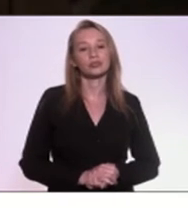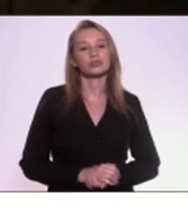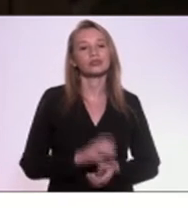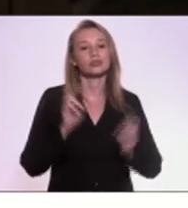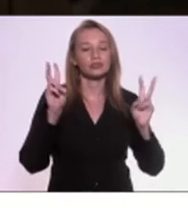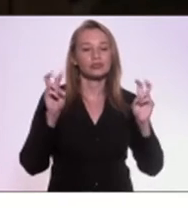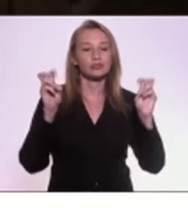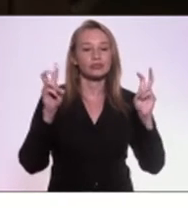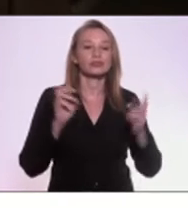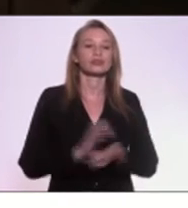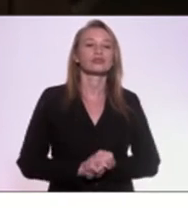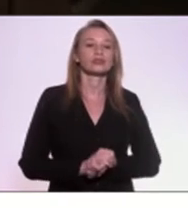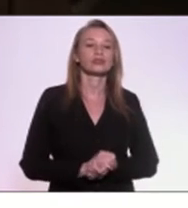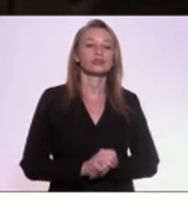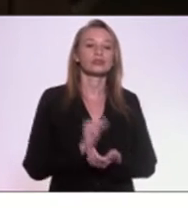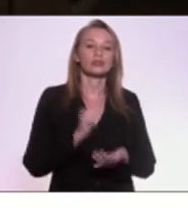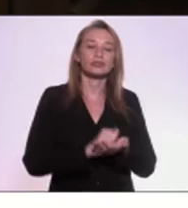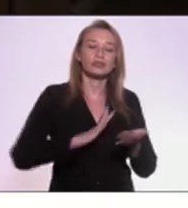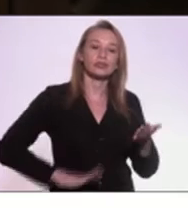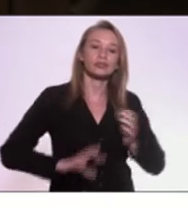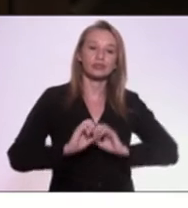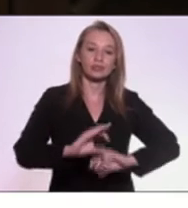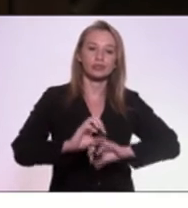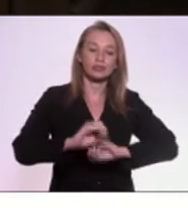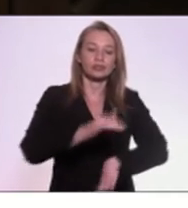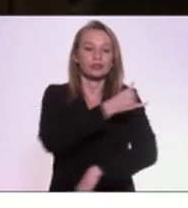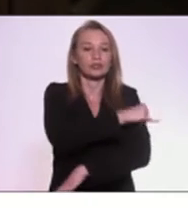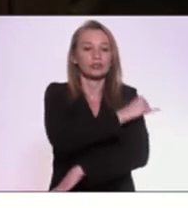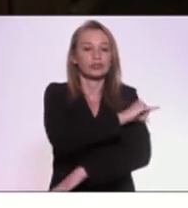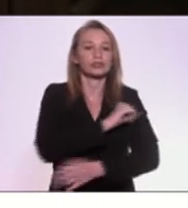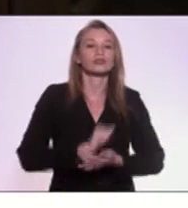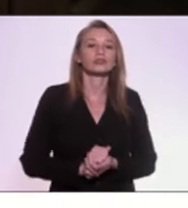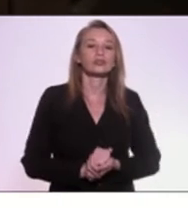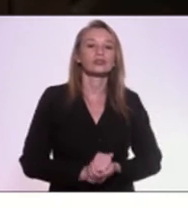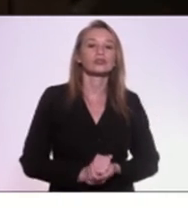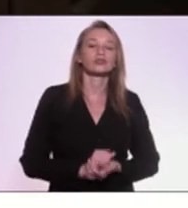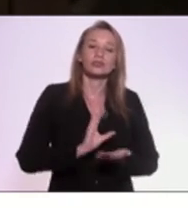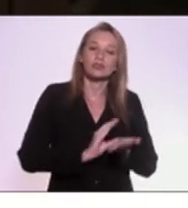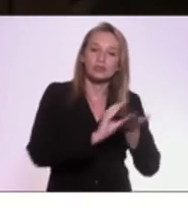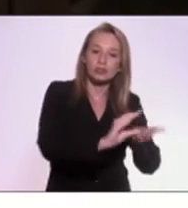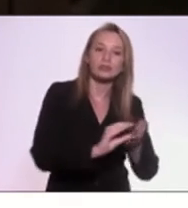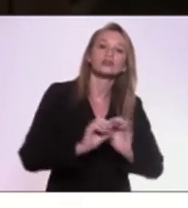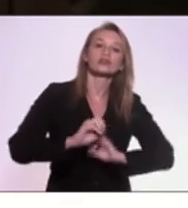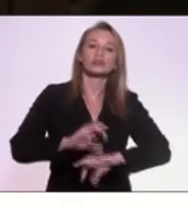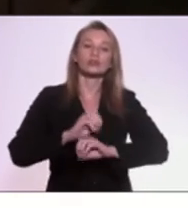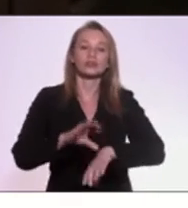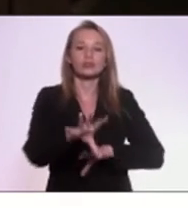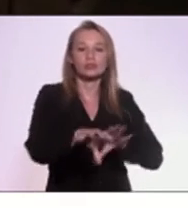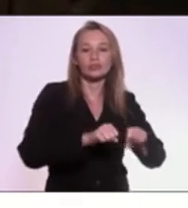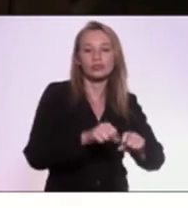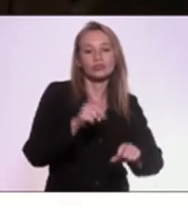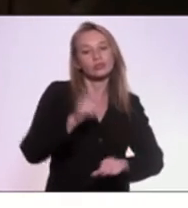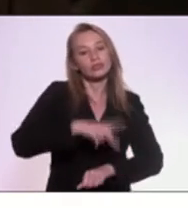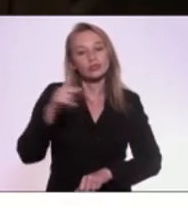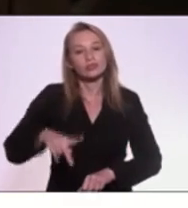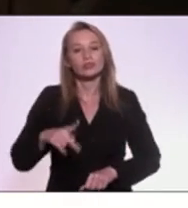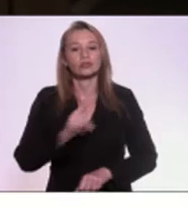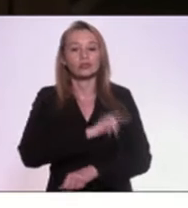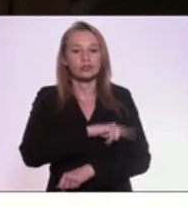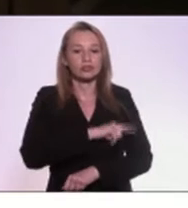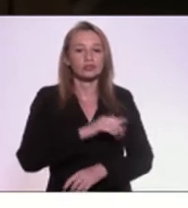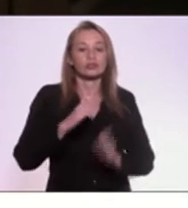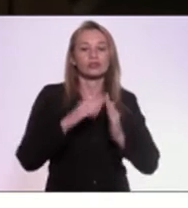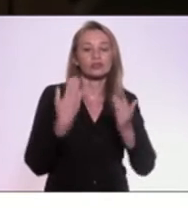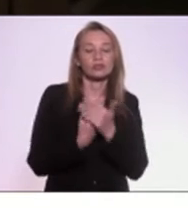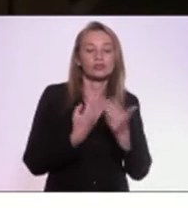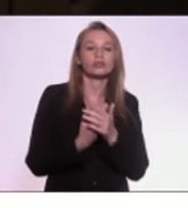questões relacionadas à atividade educacional no Rio de Janeiro, ao financiamento da educação, à formação de professores, à gestão escolar. E